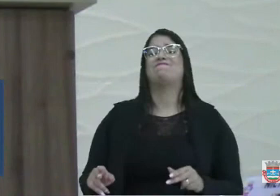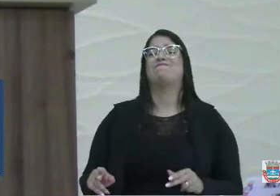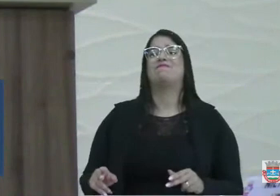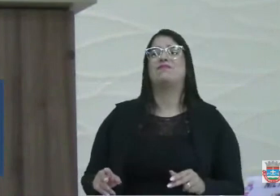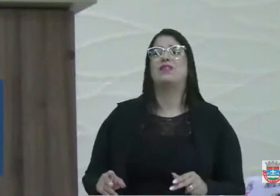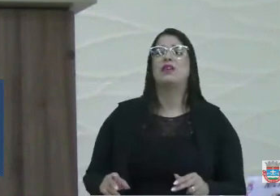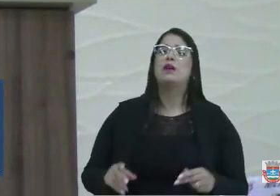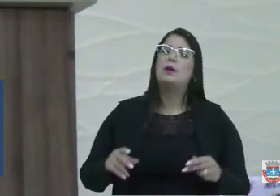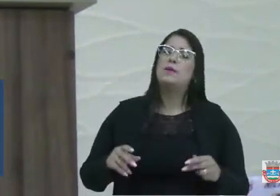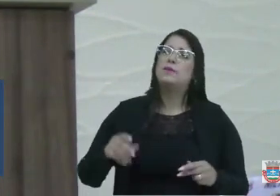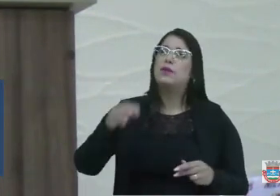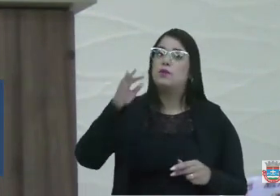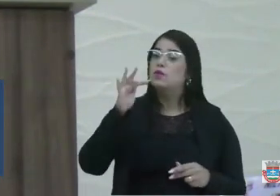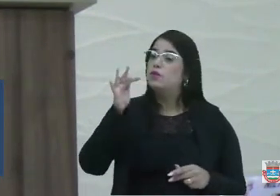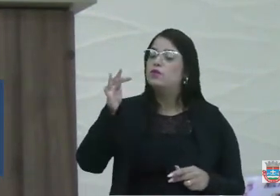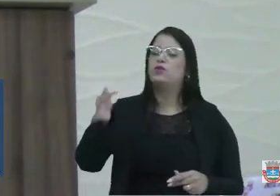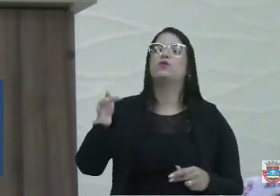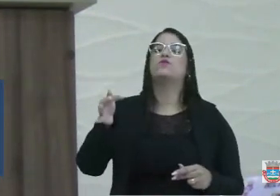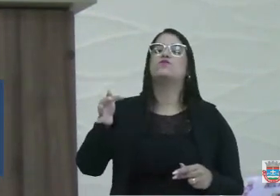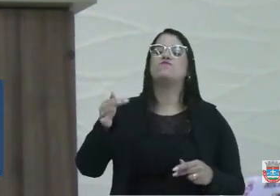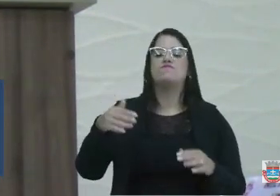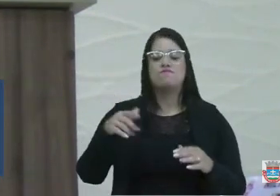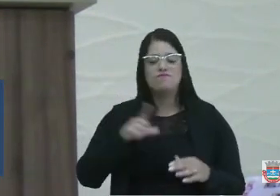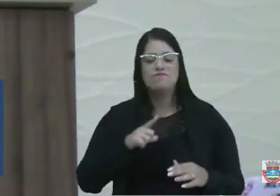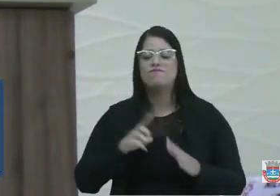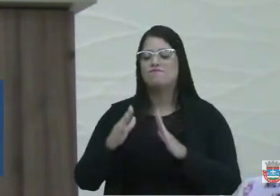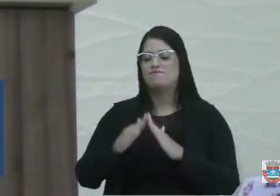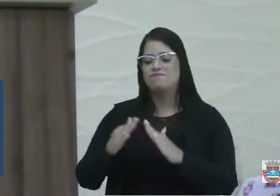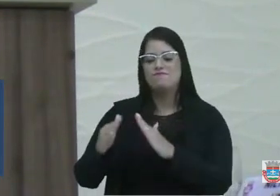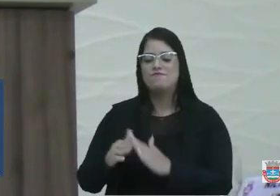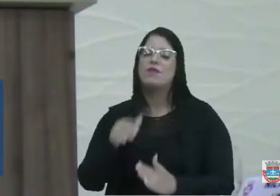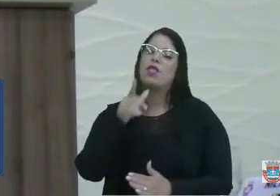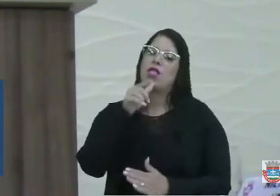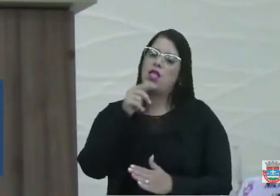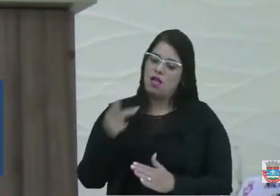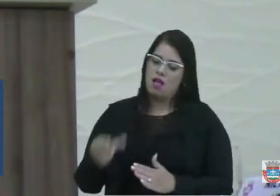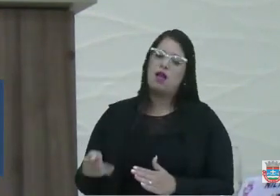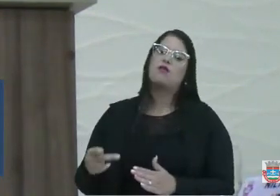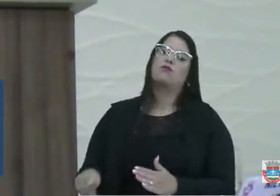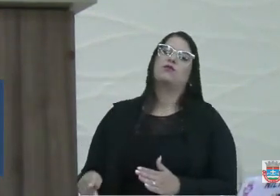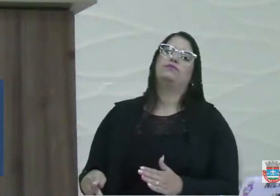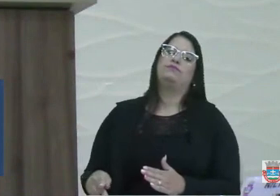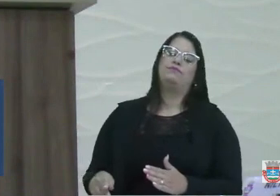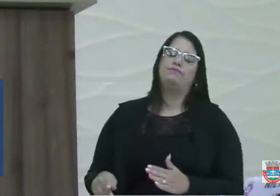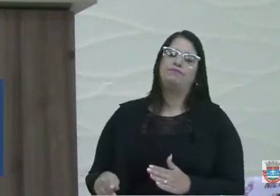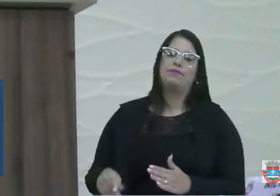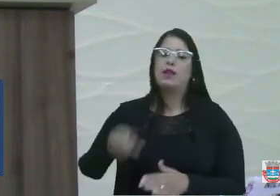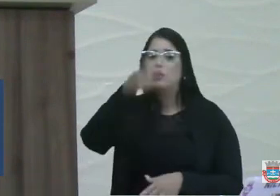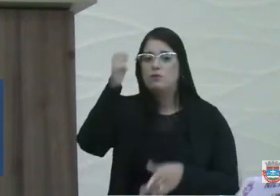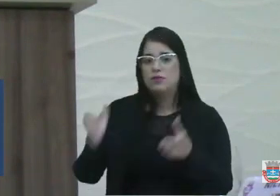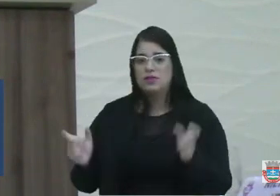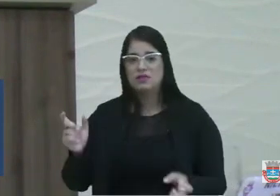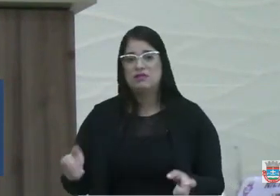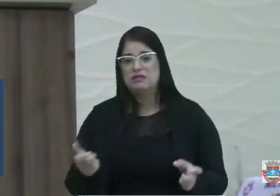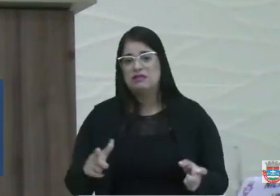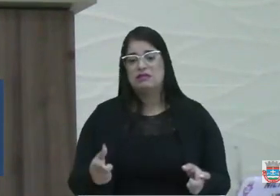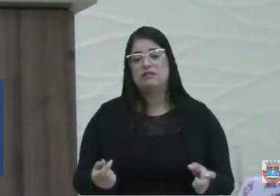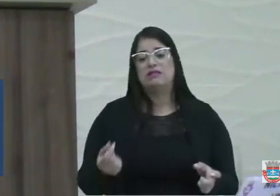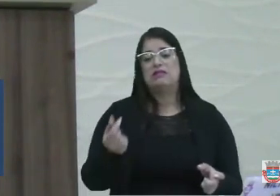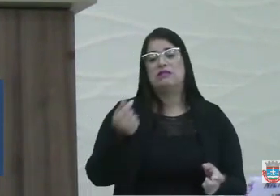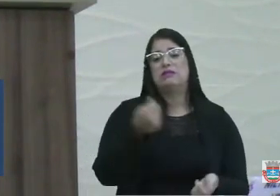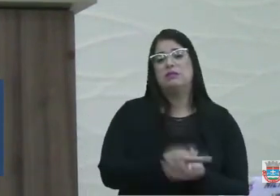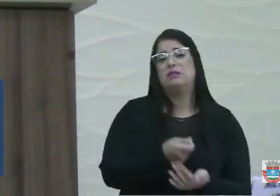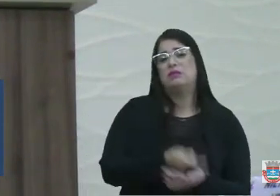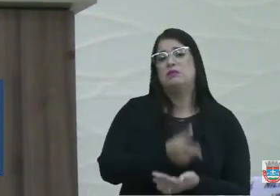gente possa ter água em todas as casas, porque só sabe quem não tem condições de comprar. E a dificuldade